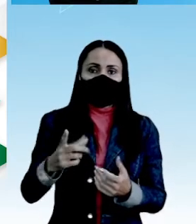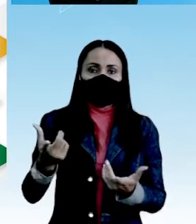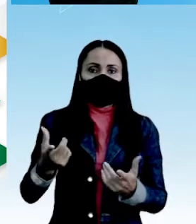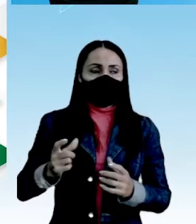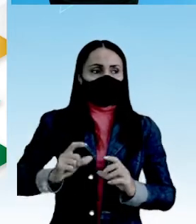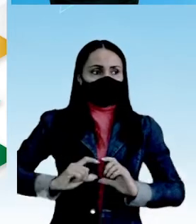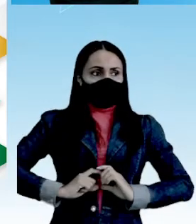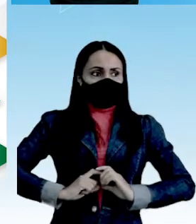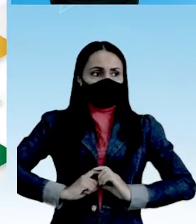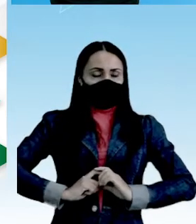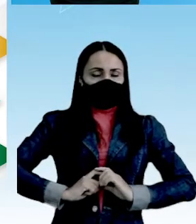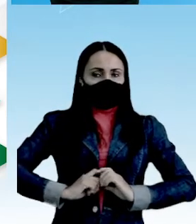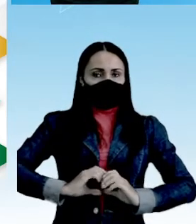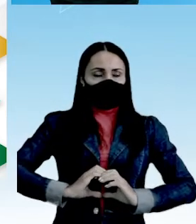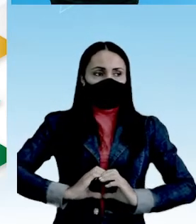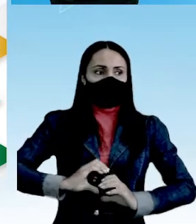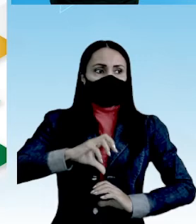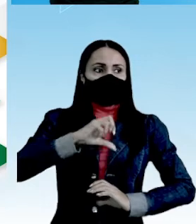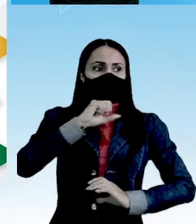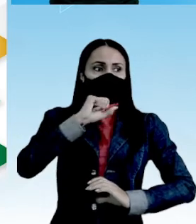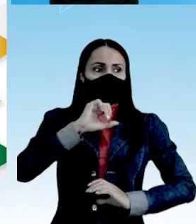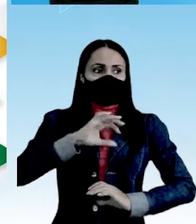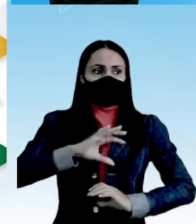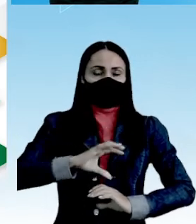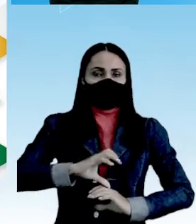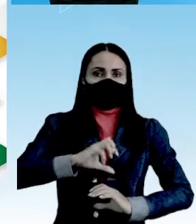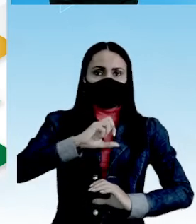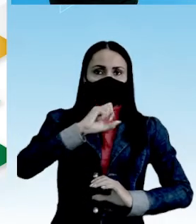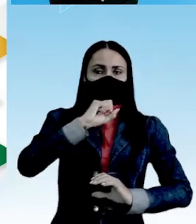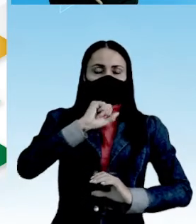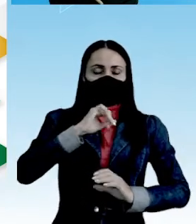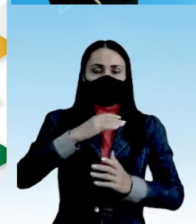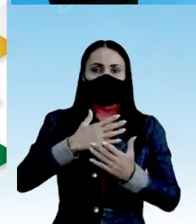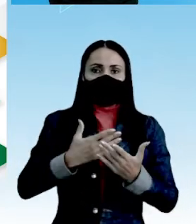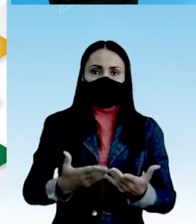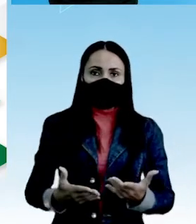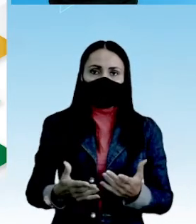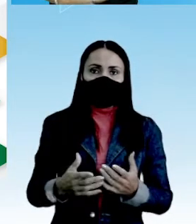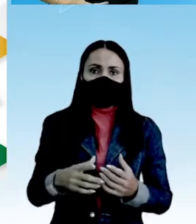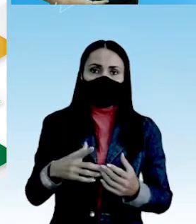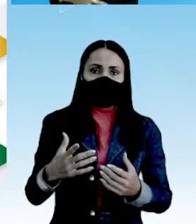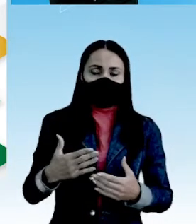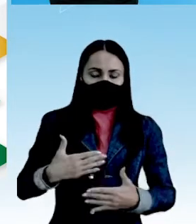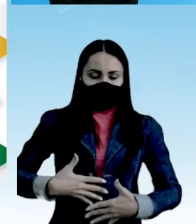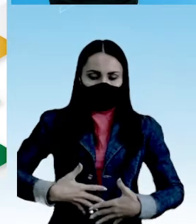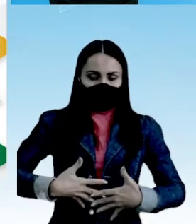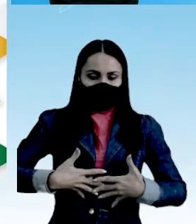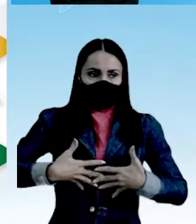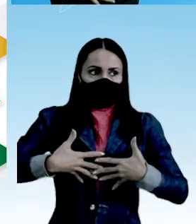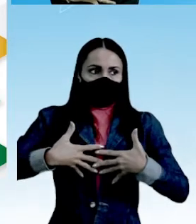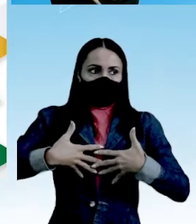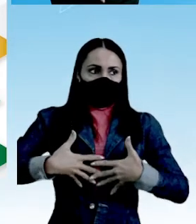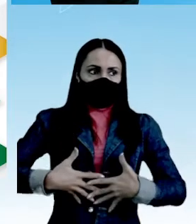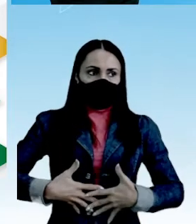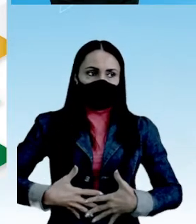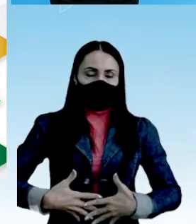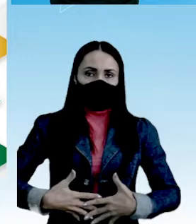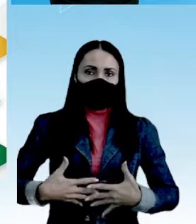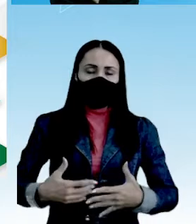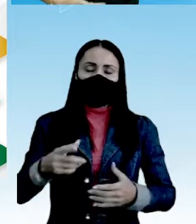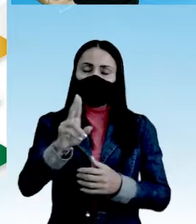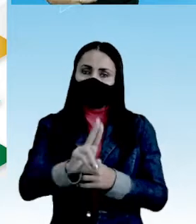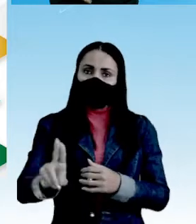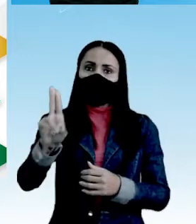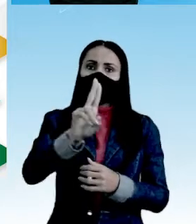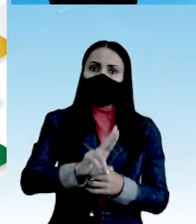diafragma, né, como dizer assim, a respiração completa, né, que é diafragma e abdominal, então, e a pulmonar. Então, usam essa